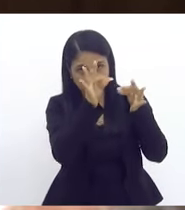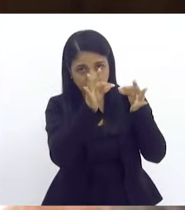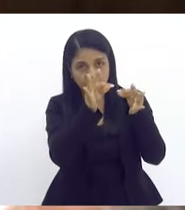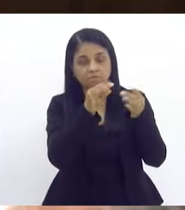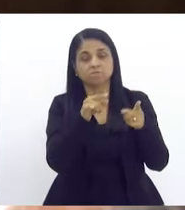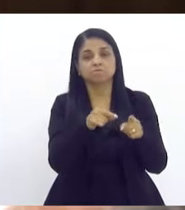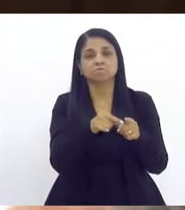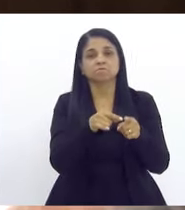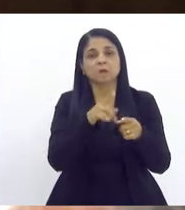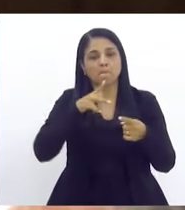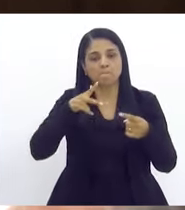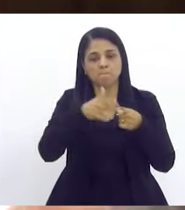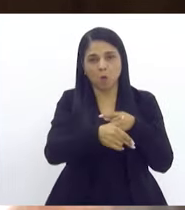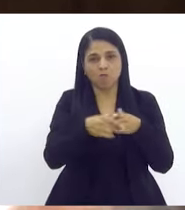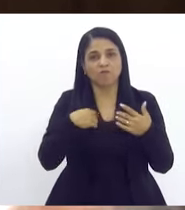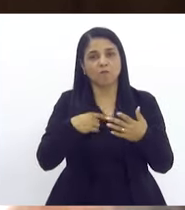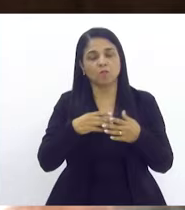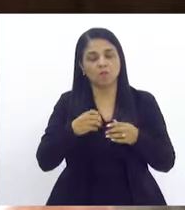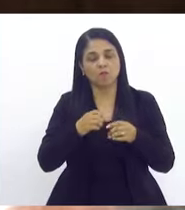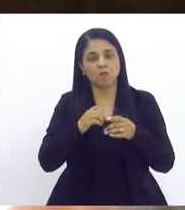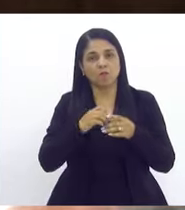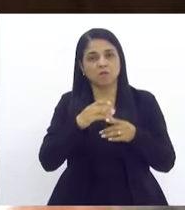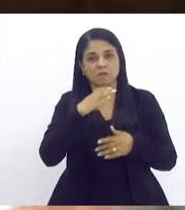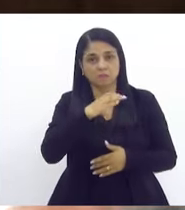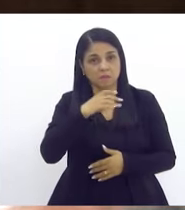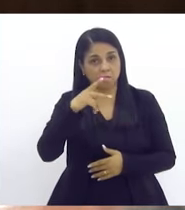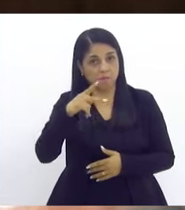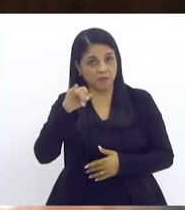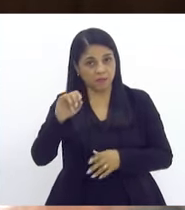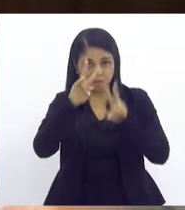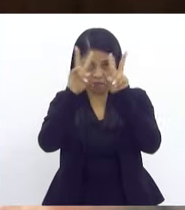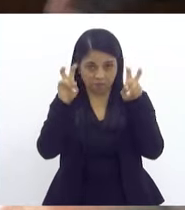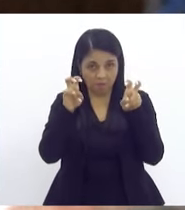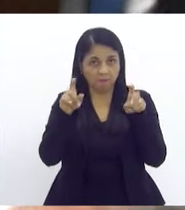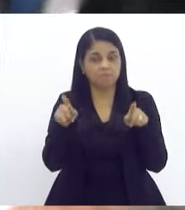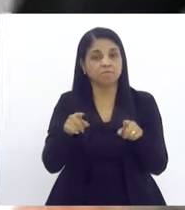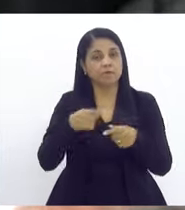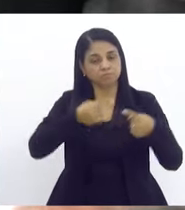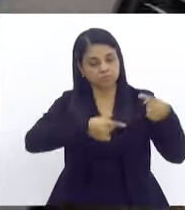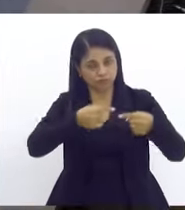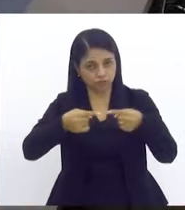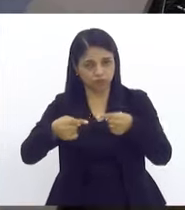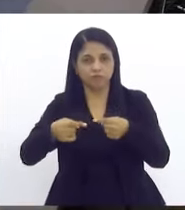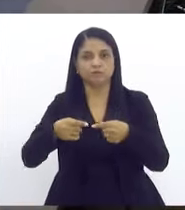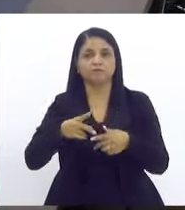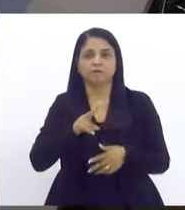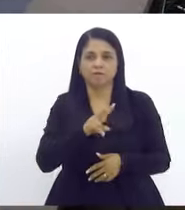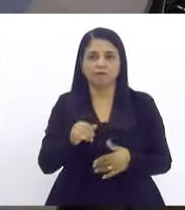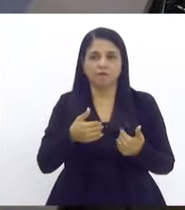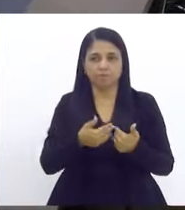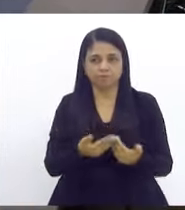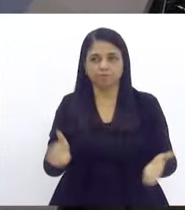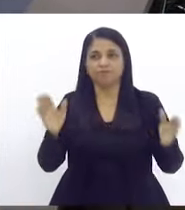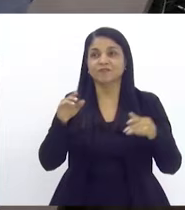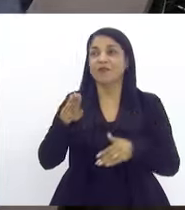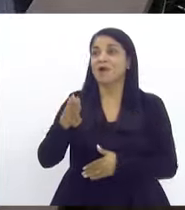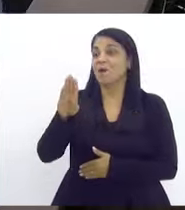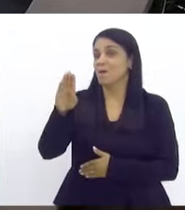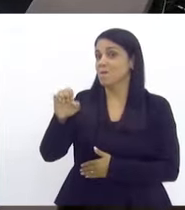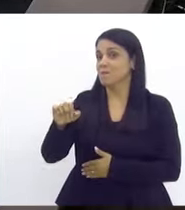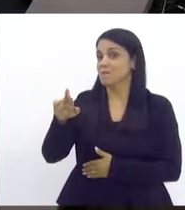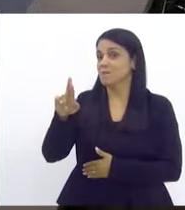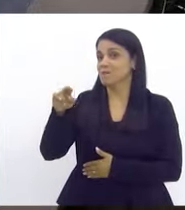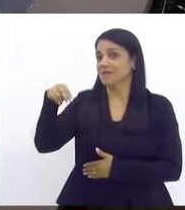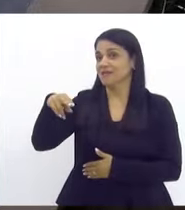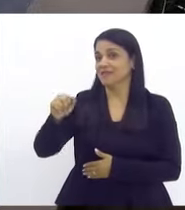vamos propor a abertura de uma CPI para tratar esse tema em outro patamar. Muito obrigado, tia Ju. O Bernardo, Bernardo aí, professor Bernardo.